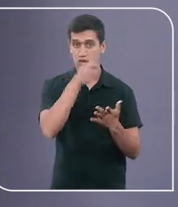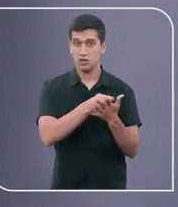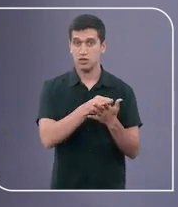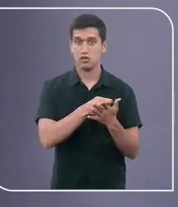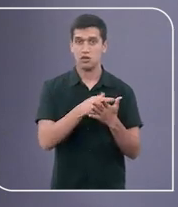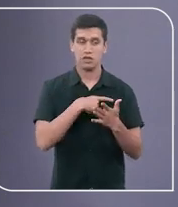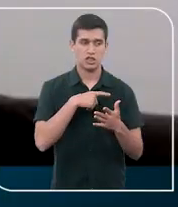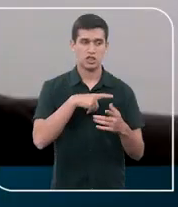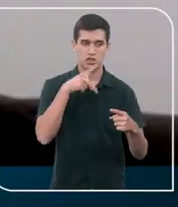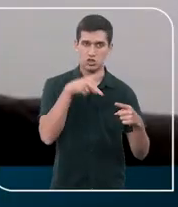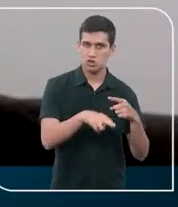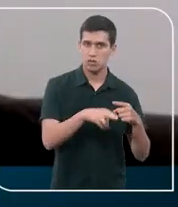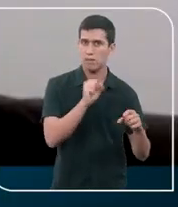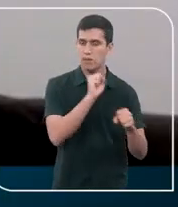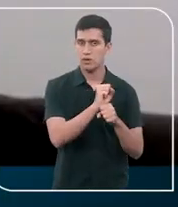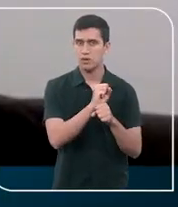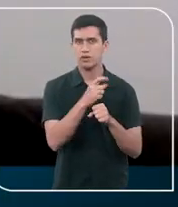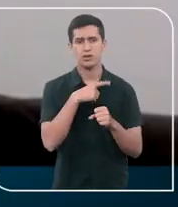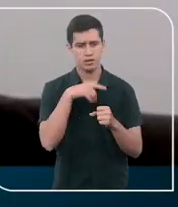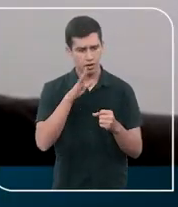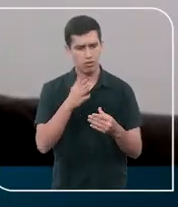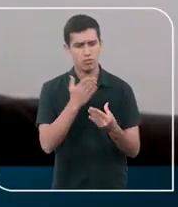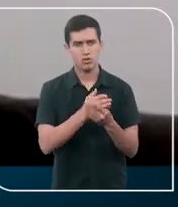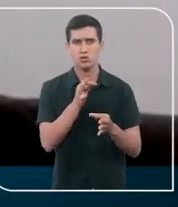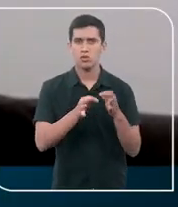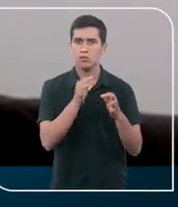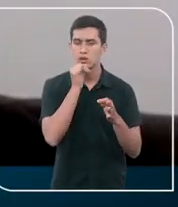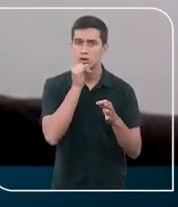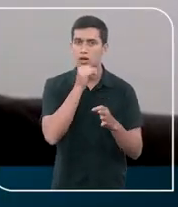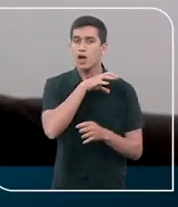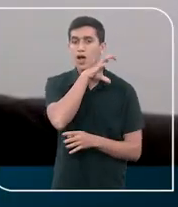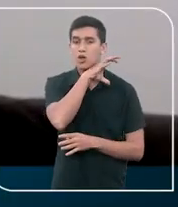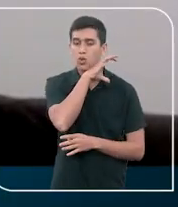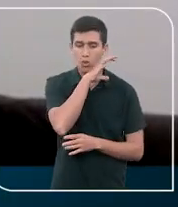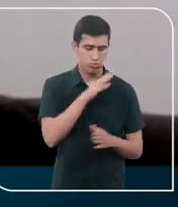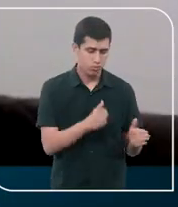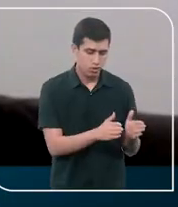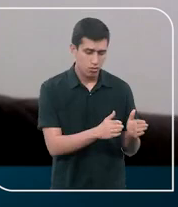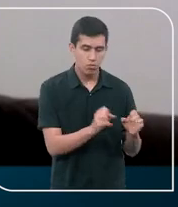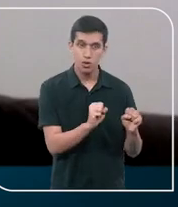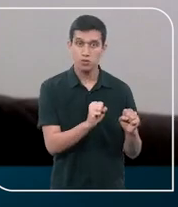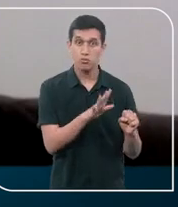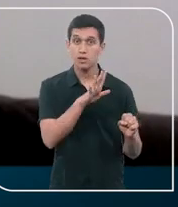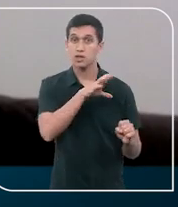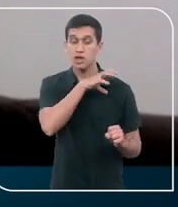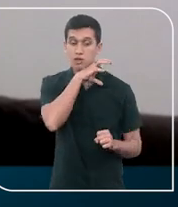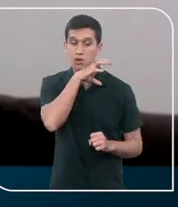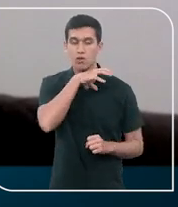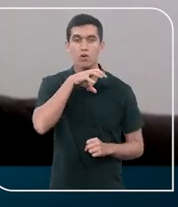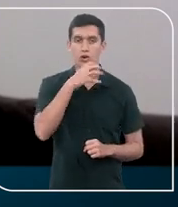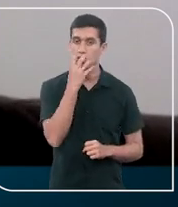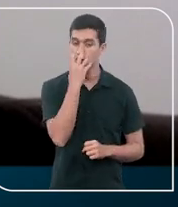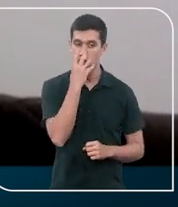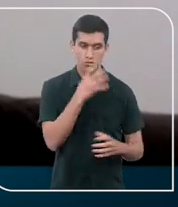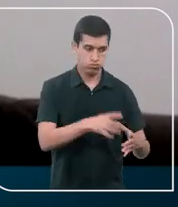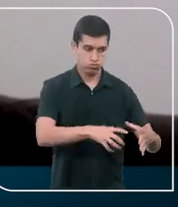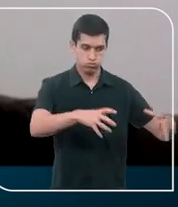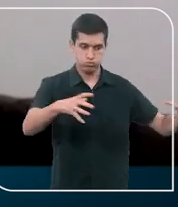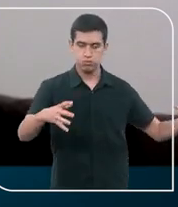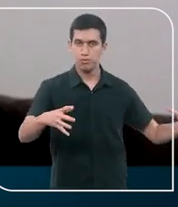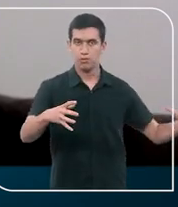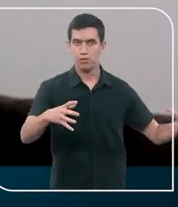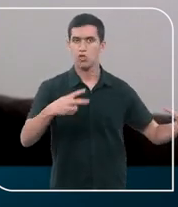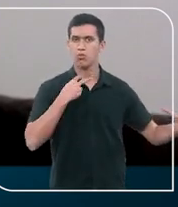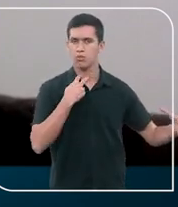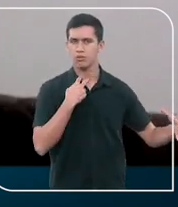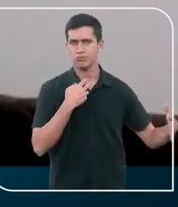vários precedentes, então um cachorro pequenininho pode, um cachorro maior não pode. E quantas vezes a gente tem um cão maior, né, que na